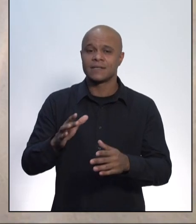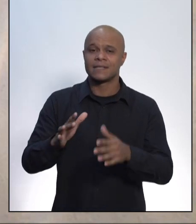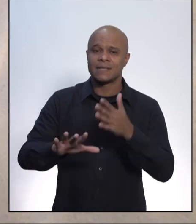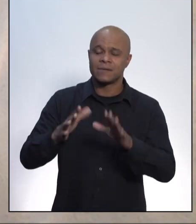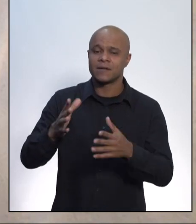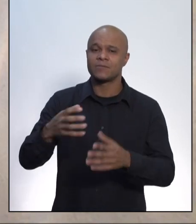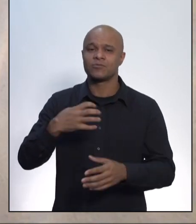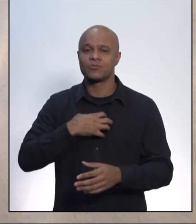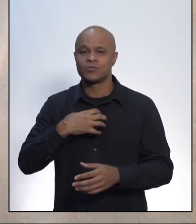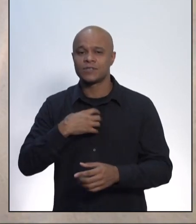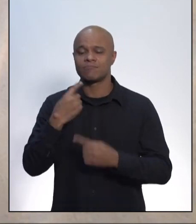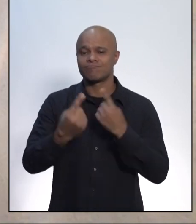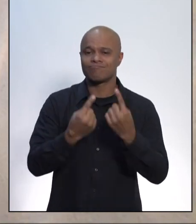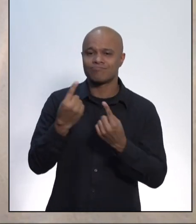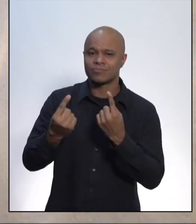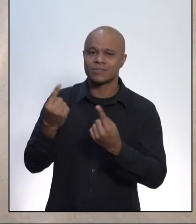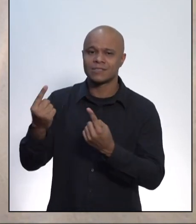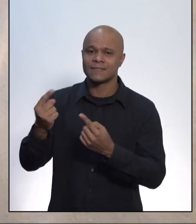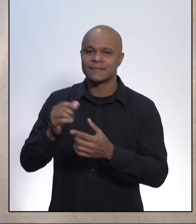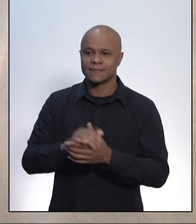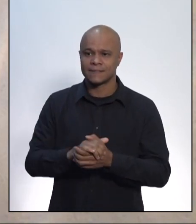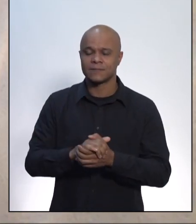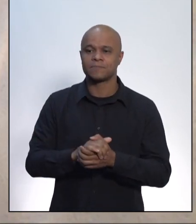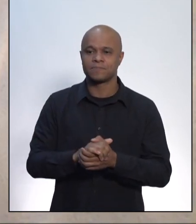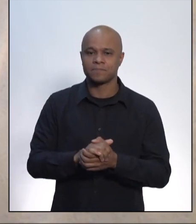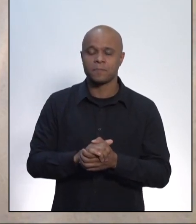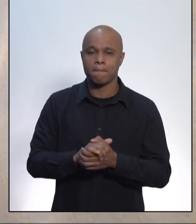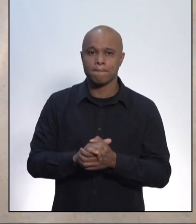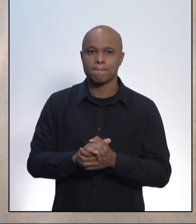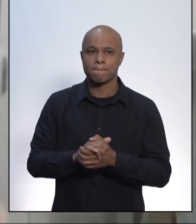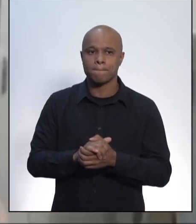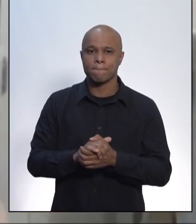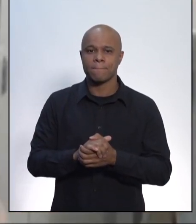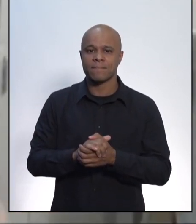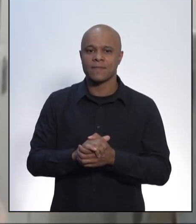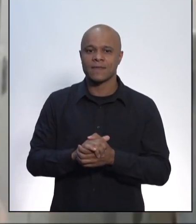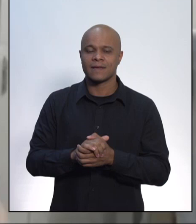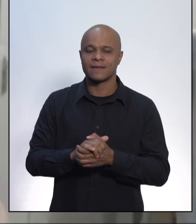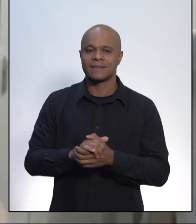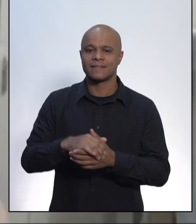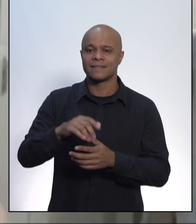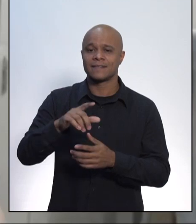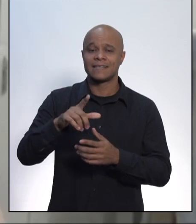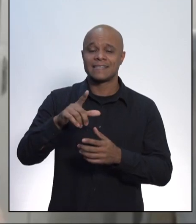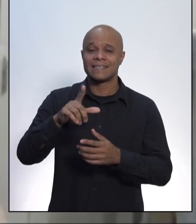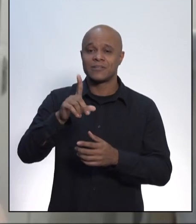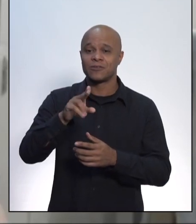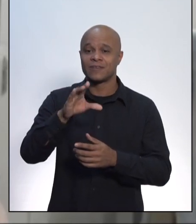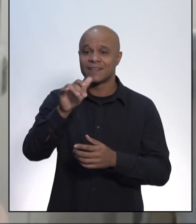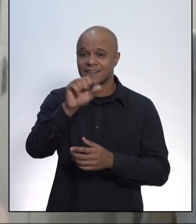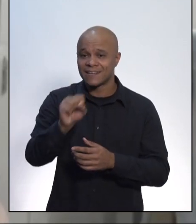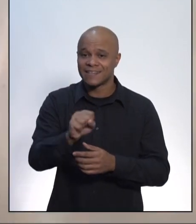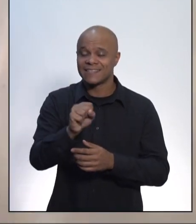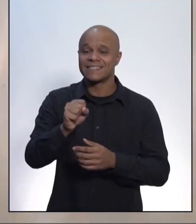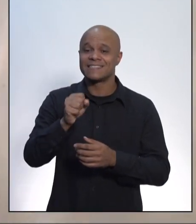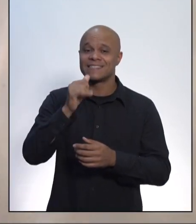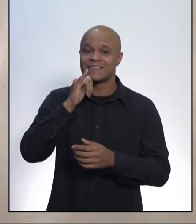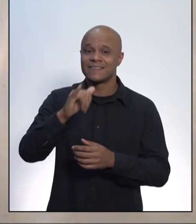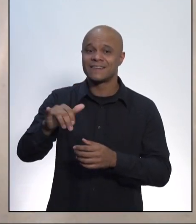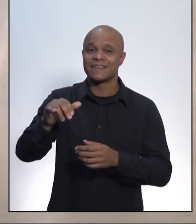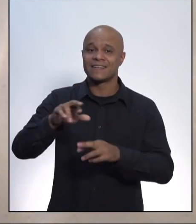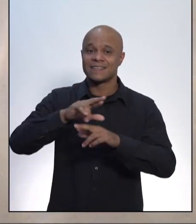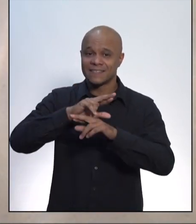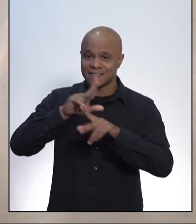estratégia, depende de uma série de coisas aí, Lucas. Lucas, vou dar uma dica rápida. Seja diferente do que o